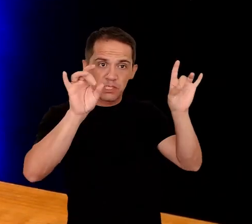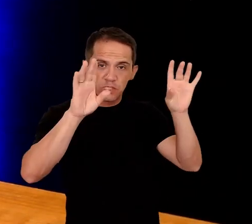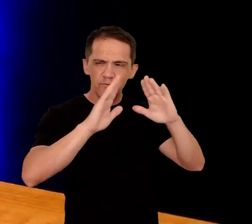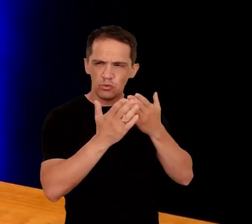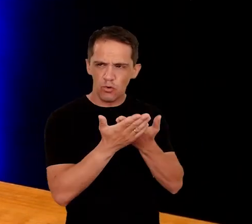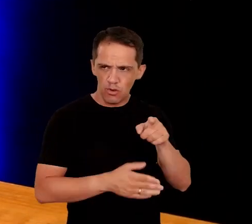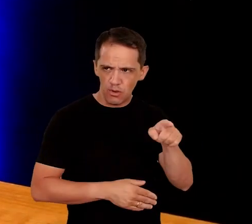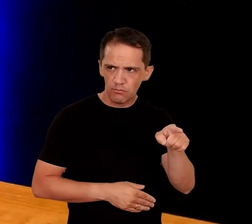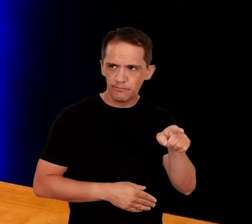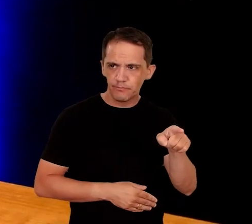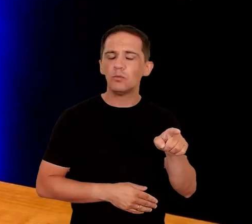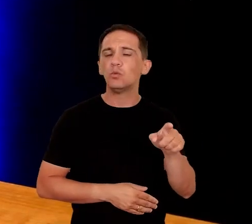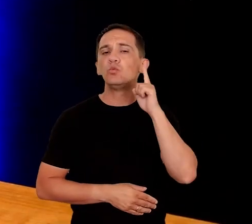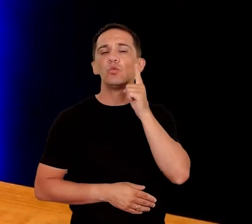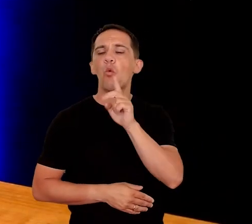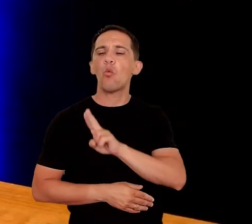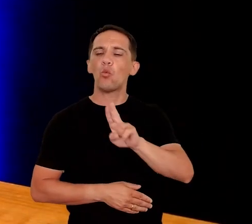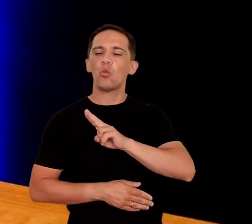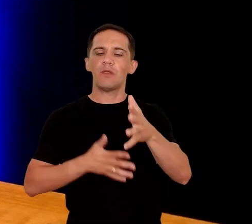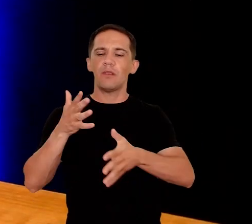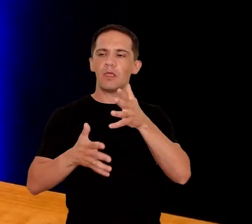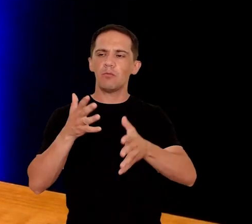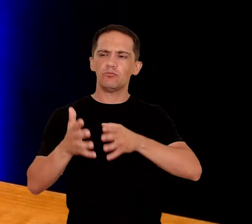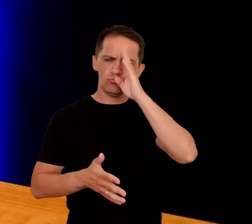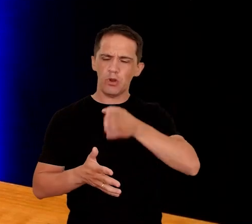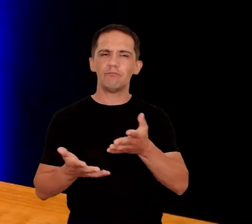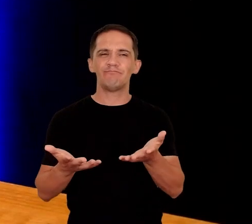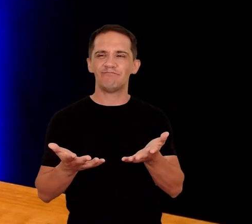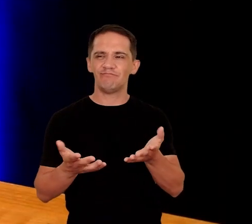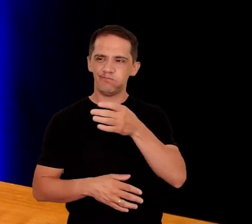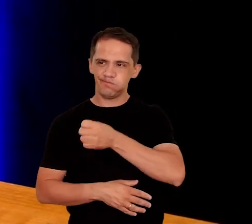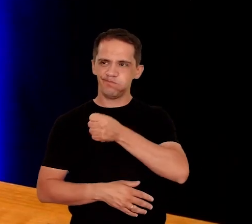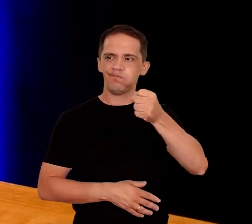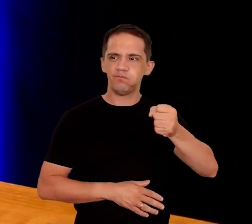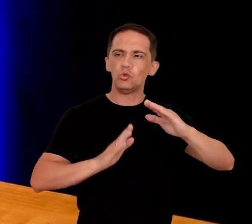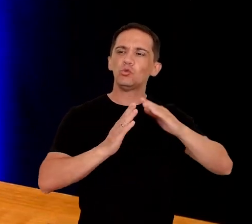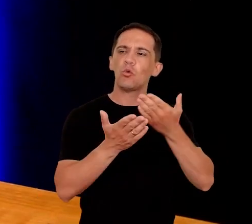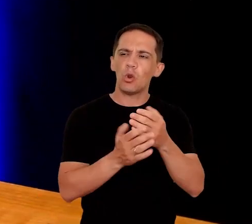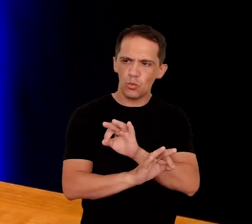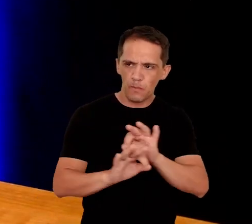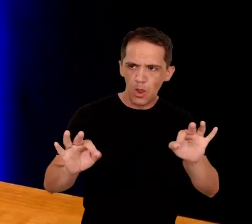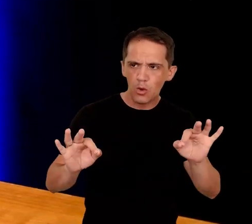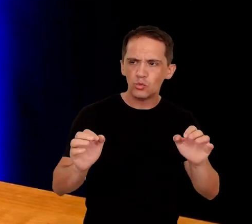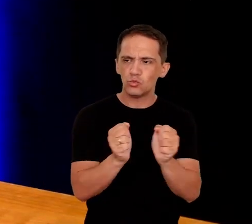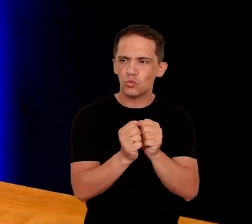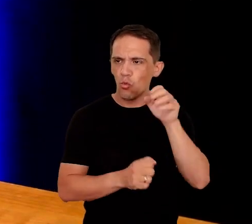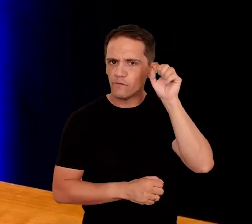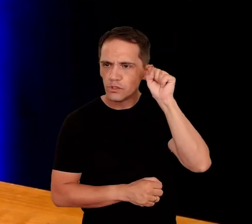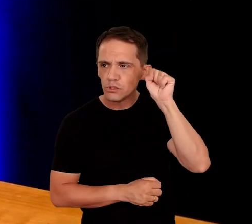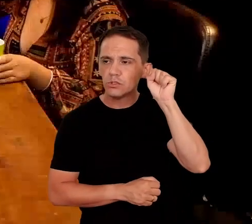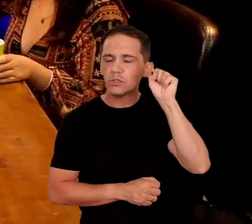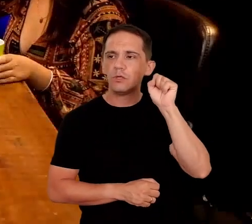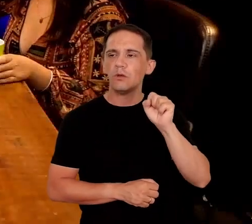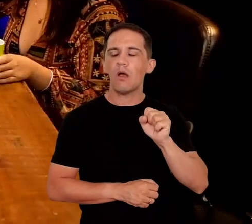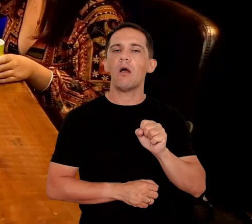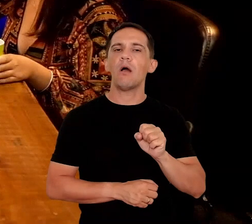Ele estuda numa escola normal, numa escola... como é que se surdo diz? mesmo, né? Tem que ser uma escola especial, Então, porque tem